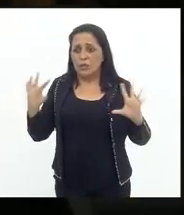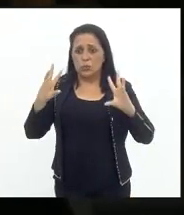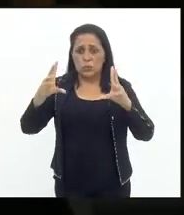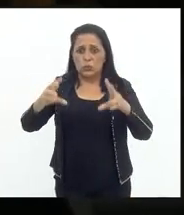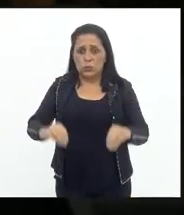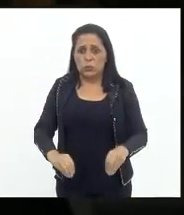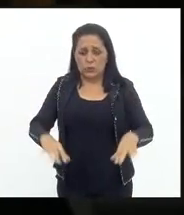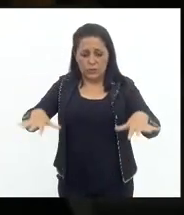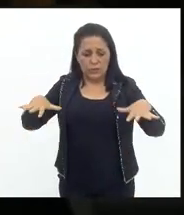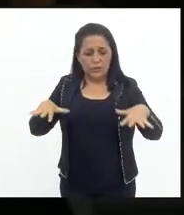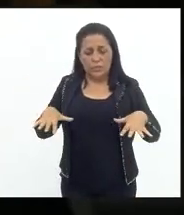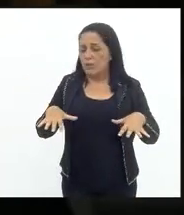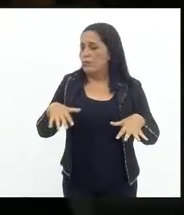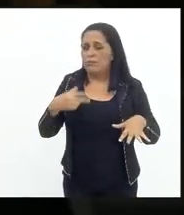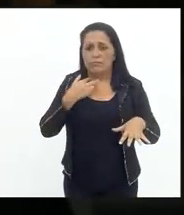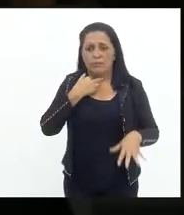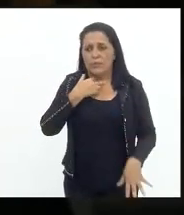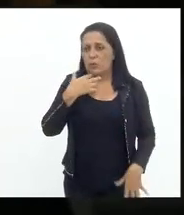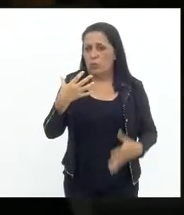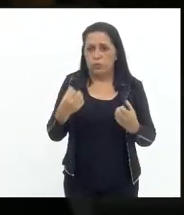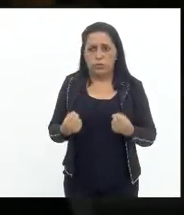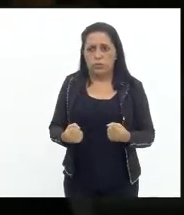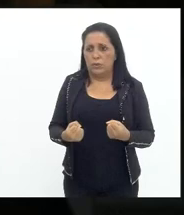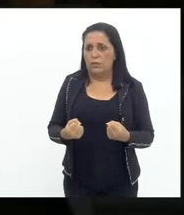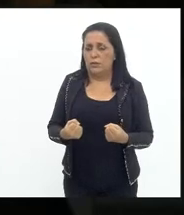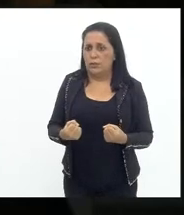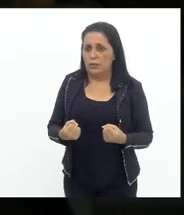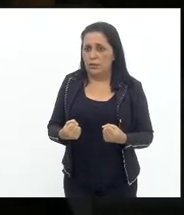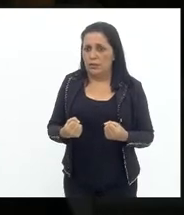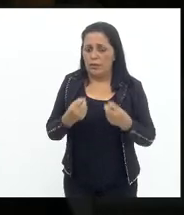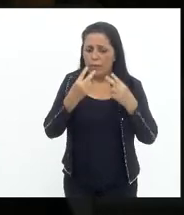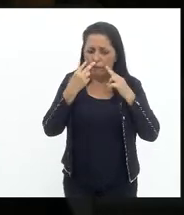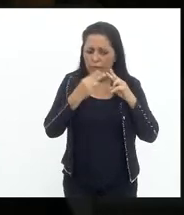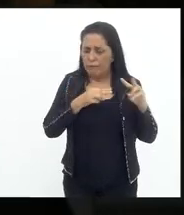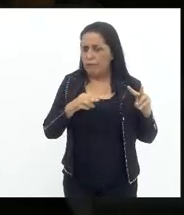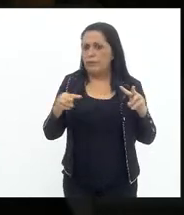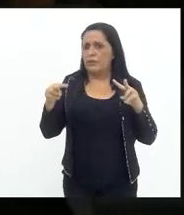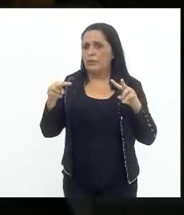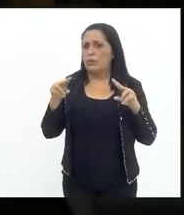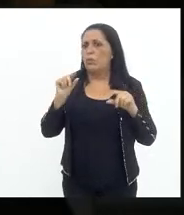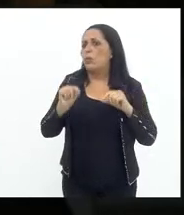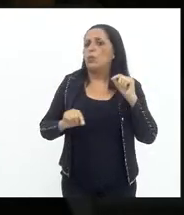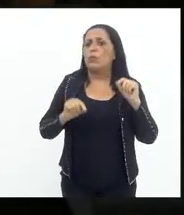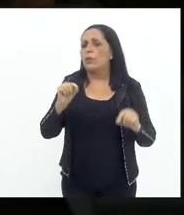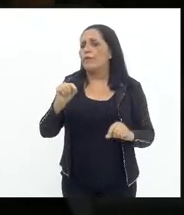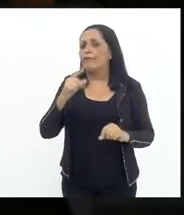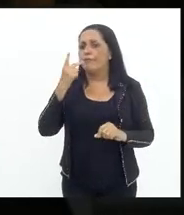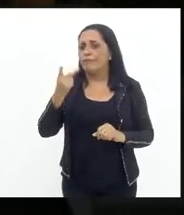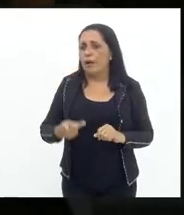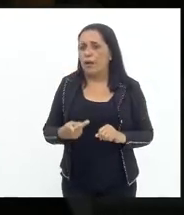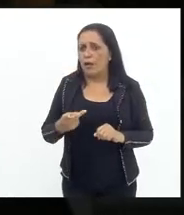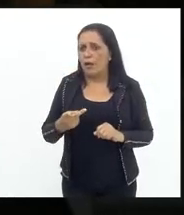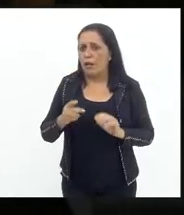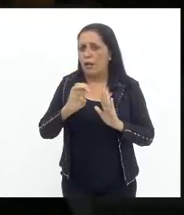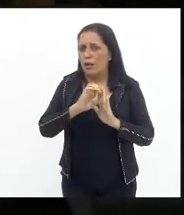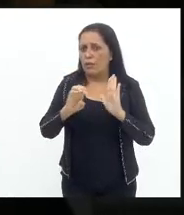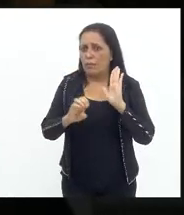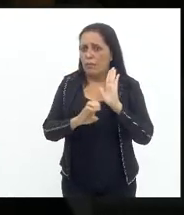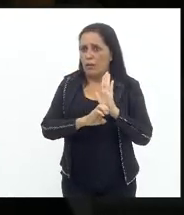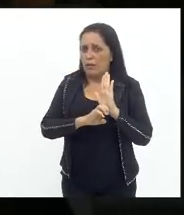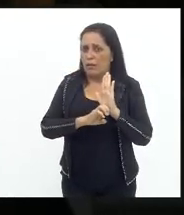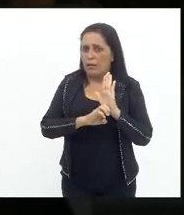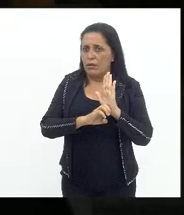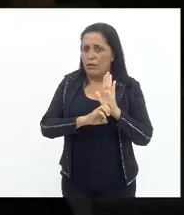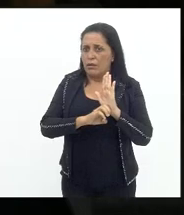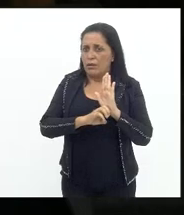ter acatada. Se não, vejamos, senhor presidente, o que é que diz a emenda